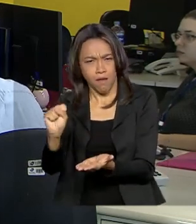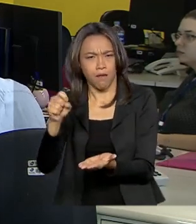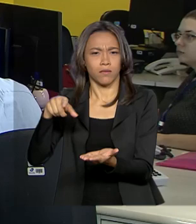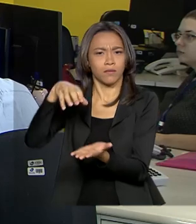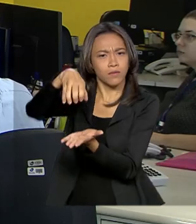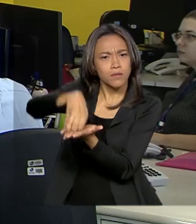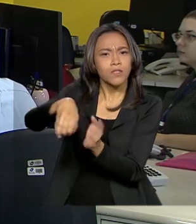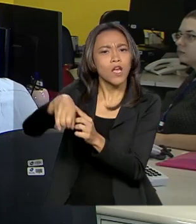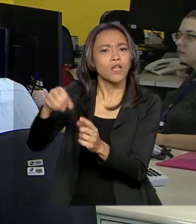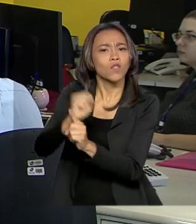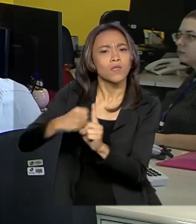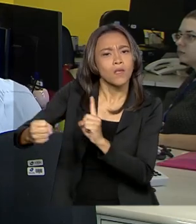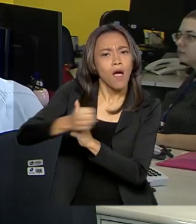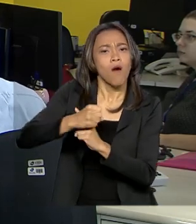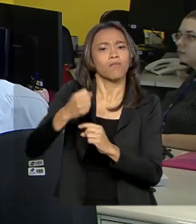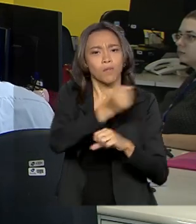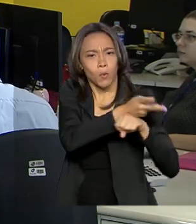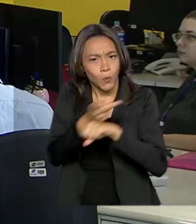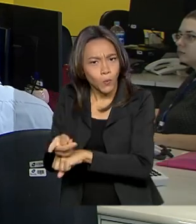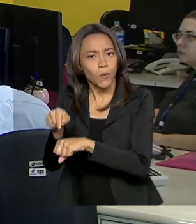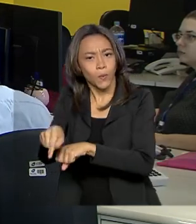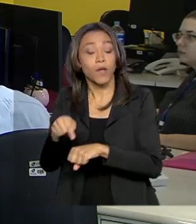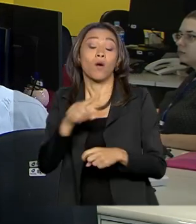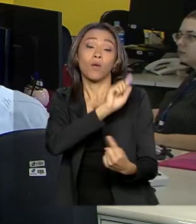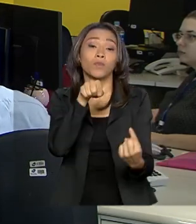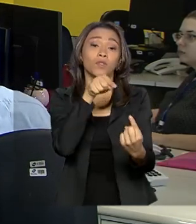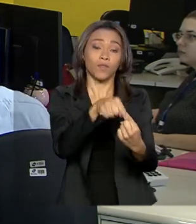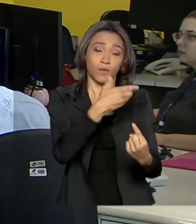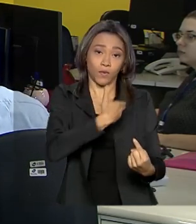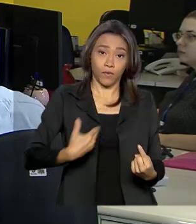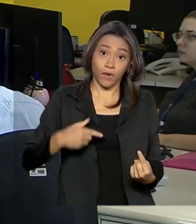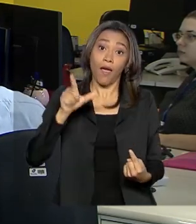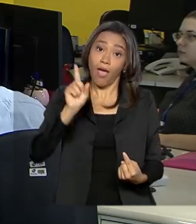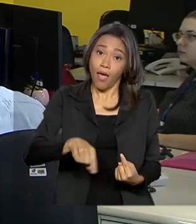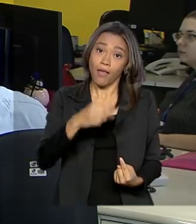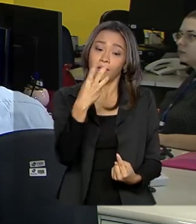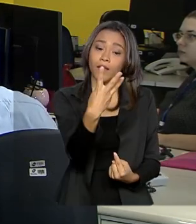público prioritário. A meta do governo é atingir 3 milhões de